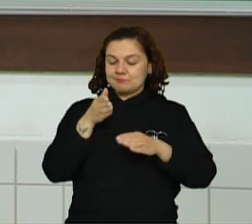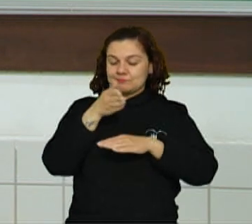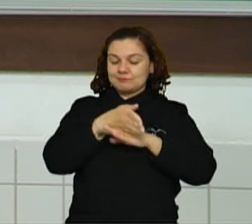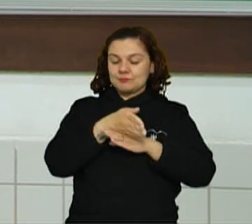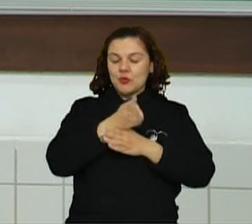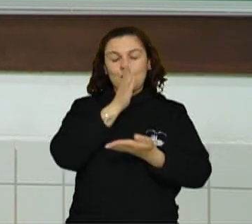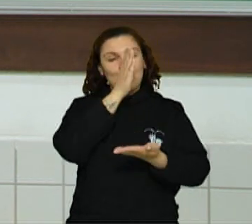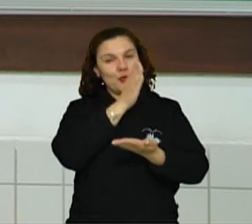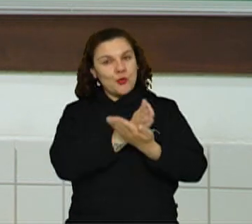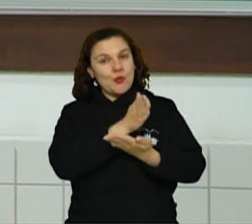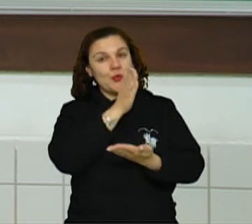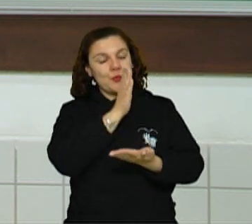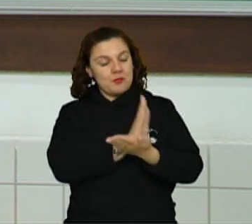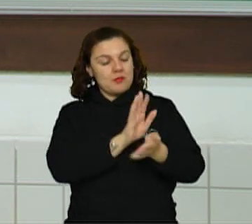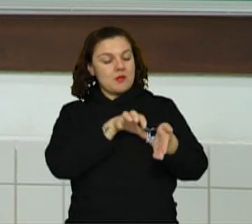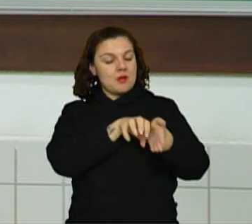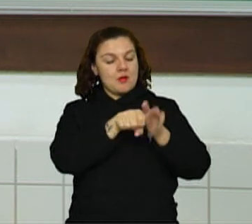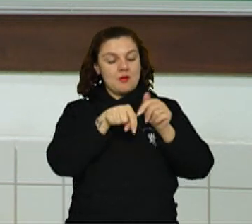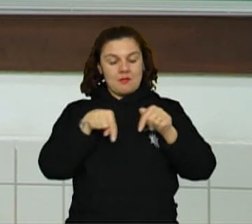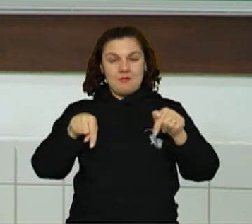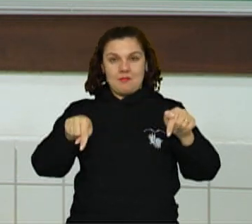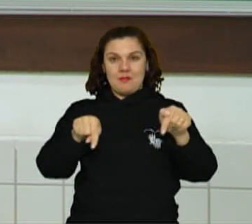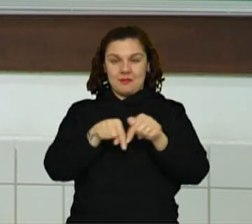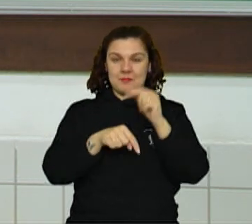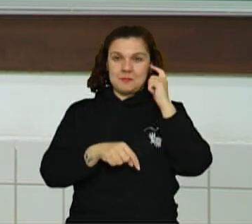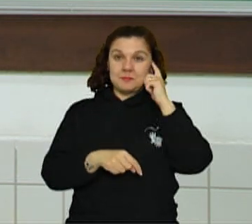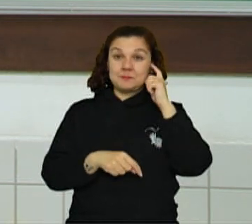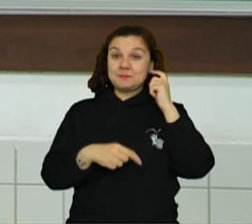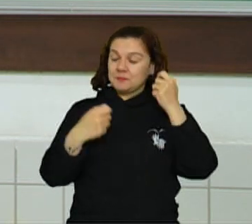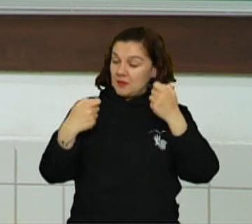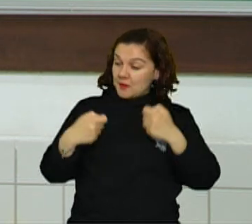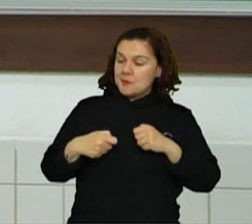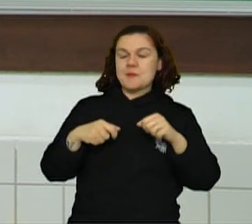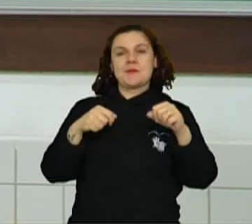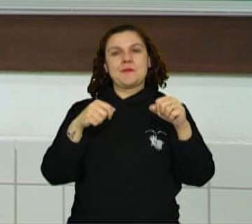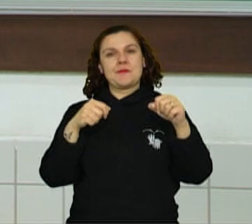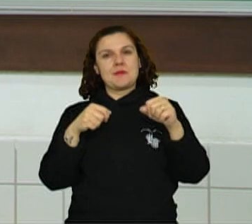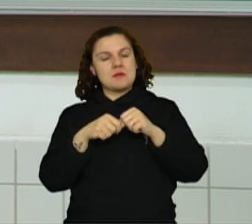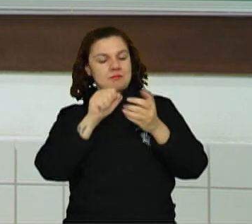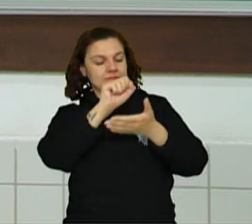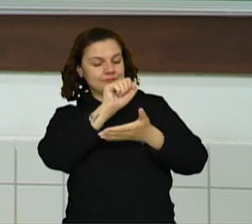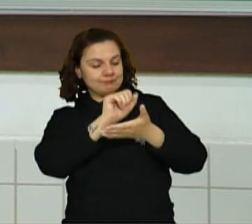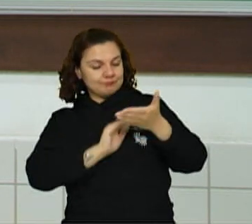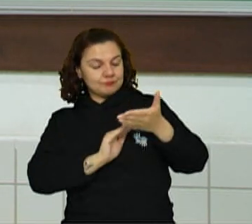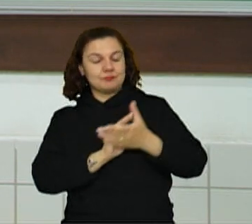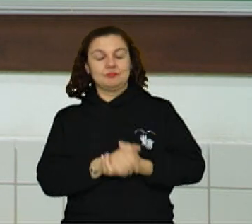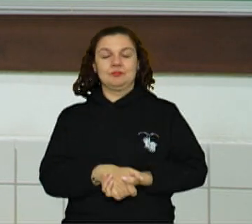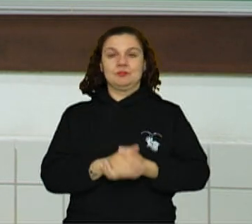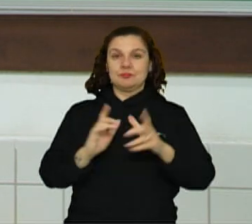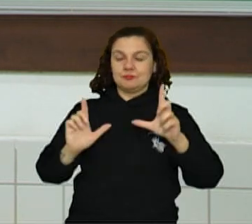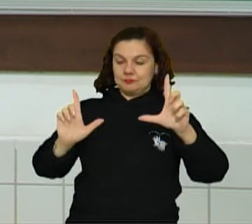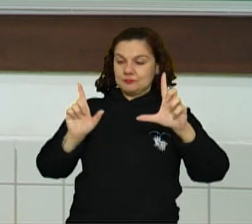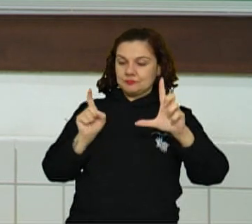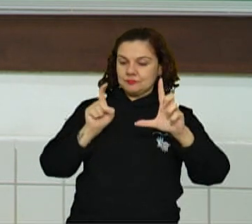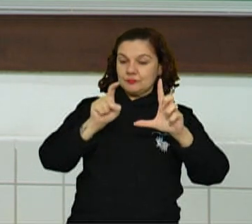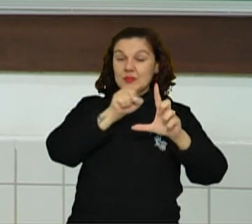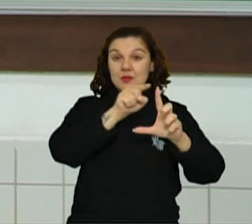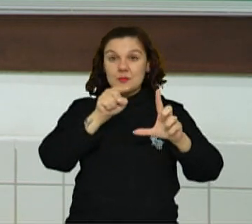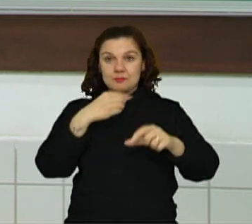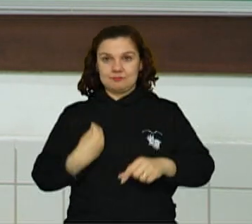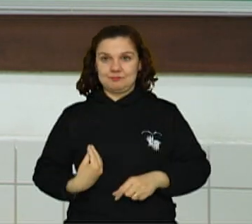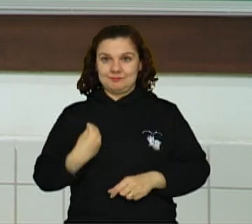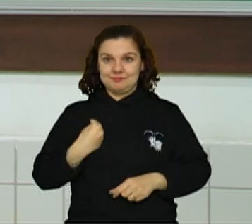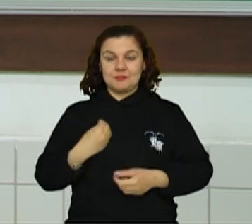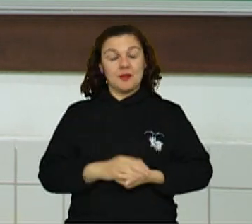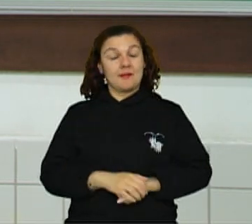acessarem todos os dias o Classroom, gente. É preciso ali fazer as atividades para que vocês tenham a